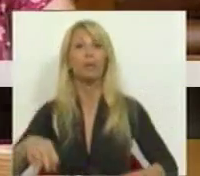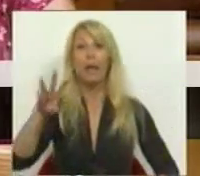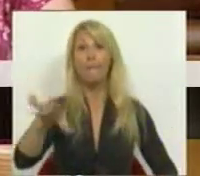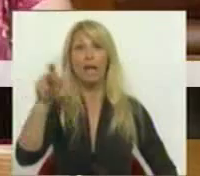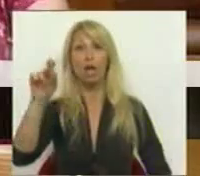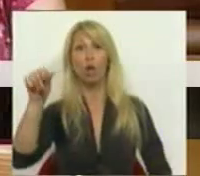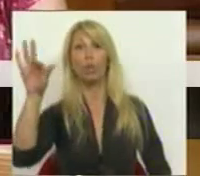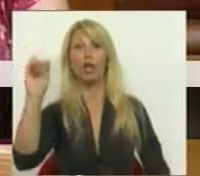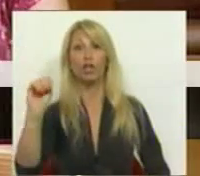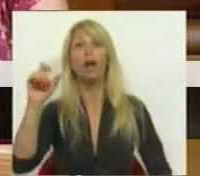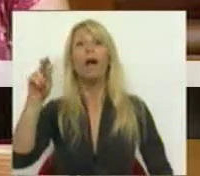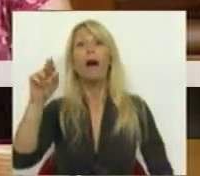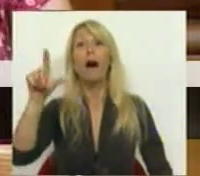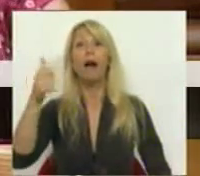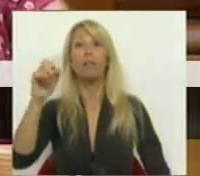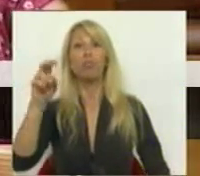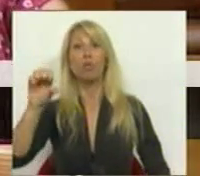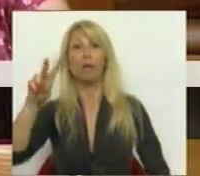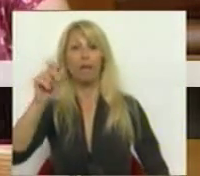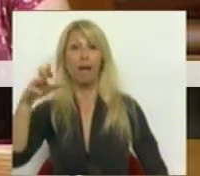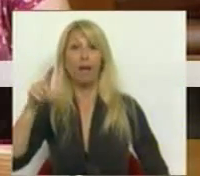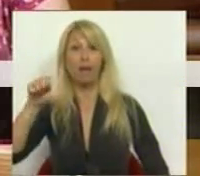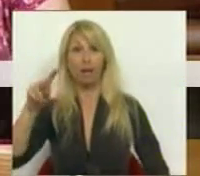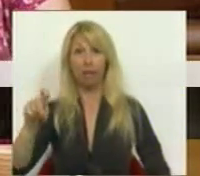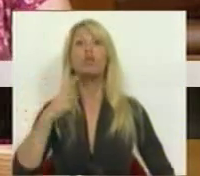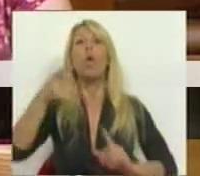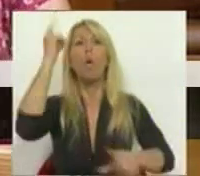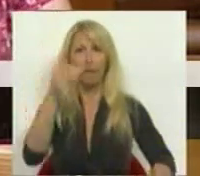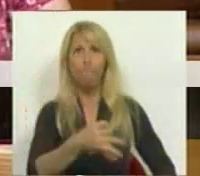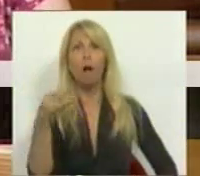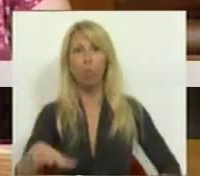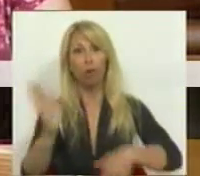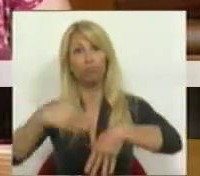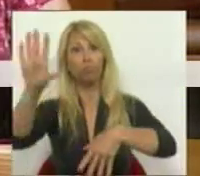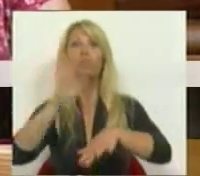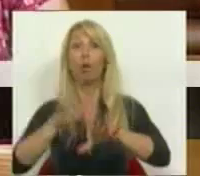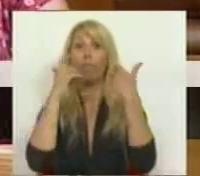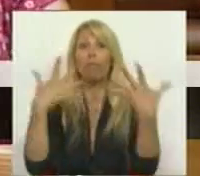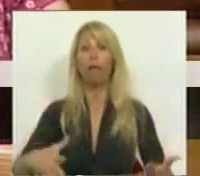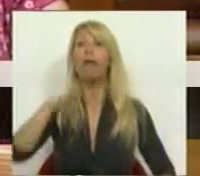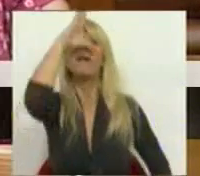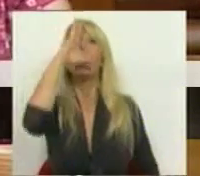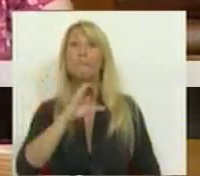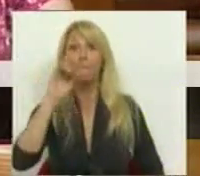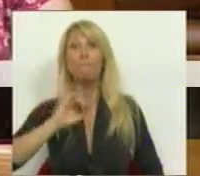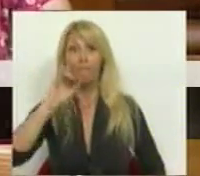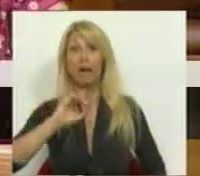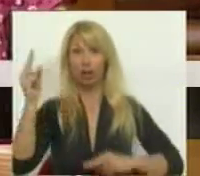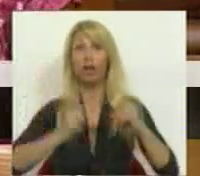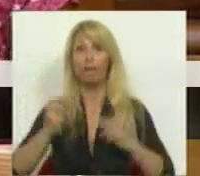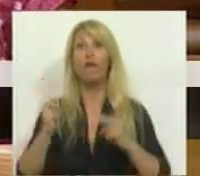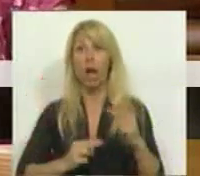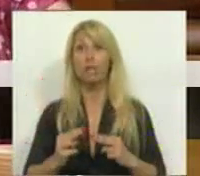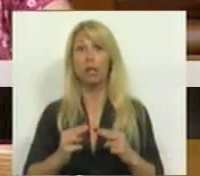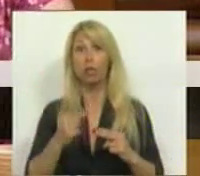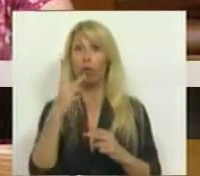de ontem Paulo Portas saiu por causa da Ministra das Finanças, 2 dias depois ela já vai garantir, afinal, que vão, e